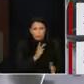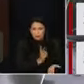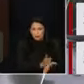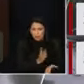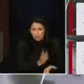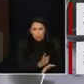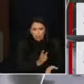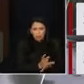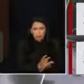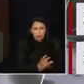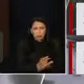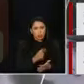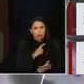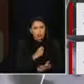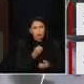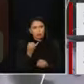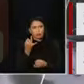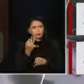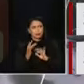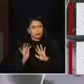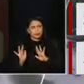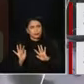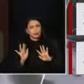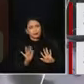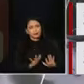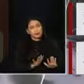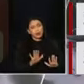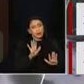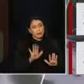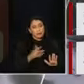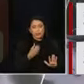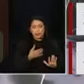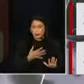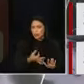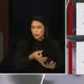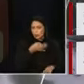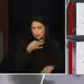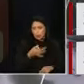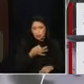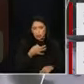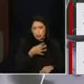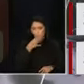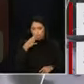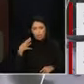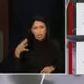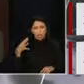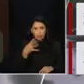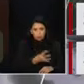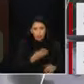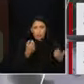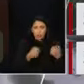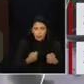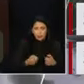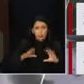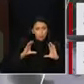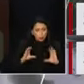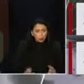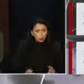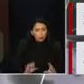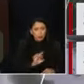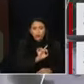evento multitudinário, não isenta, no meu modo de ver, a acusação de provar a conduta específica de